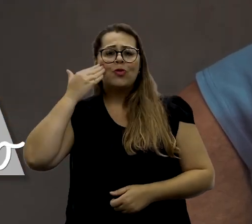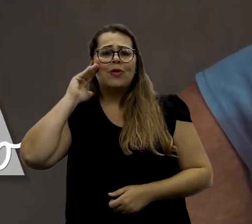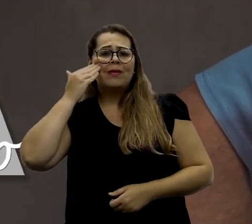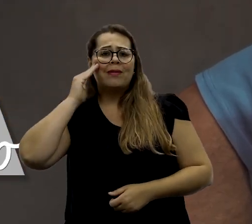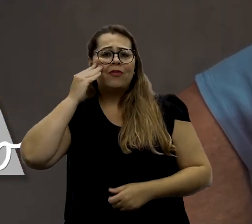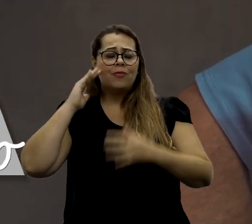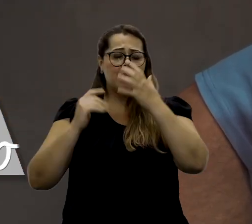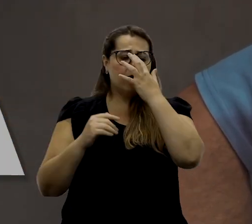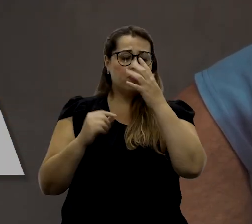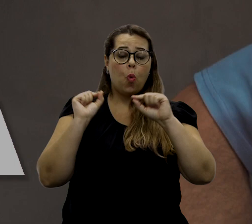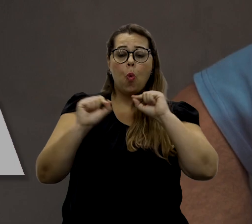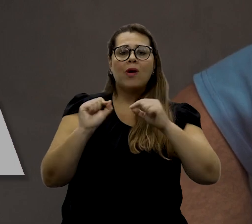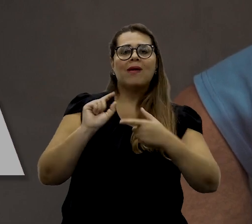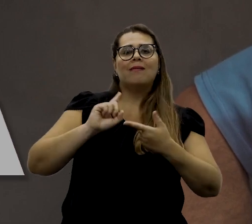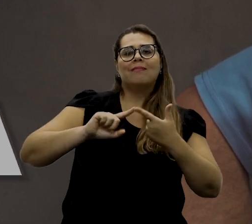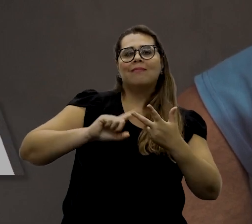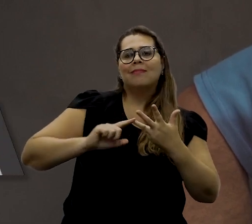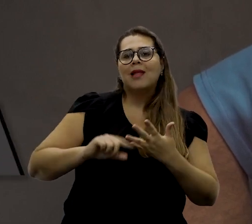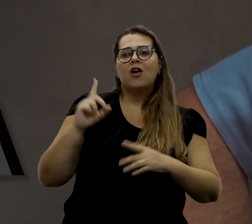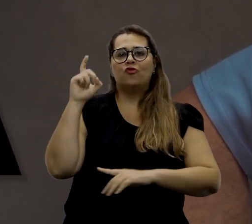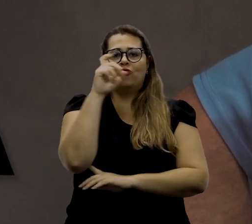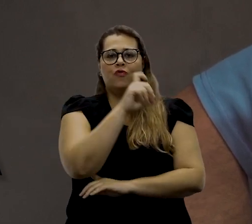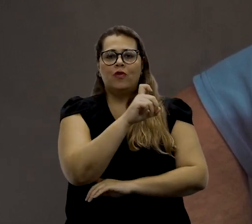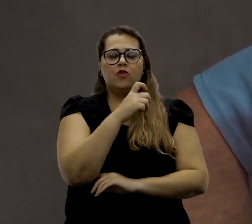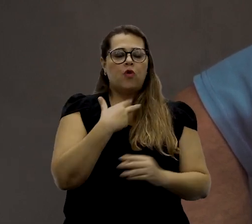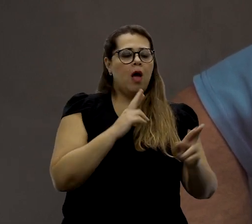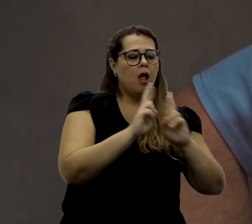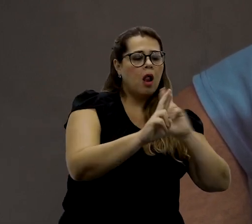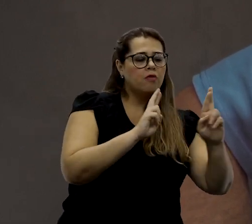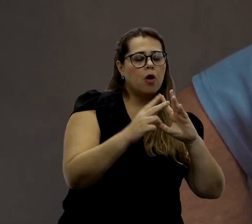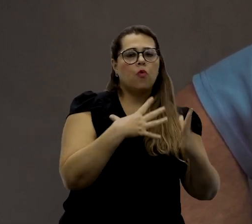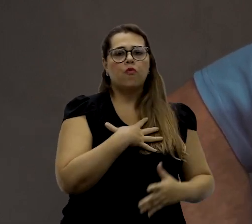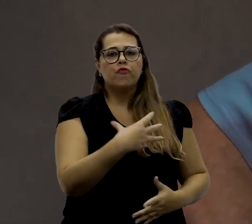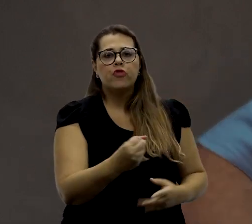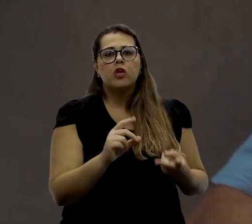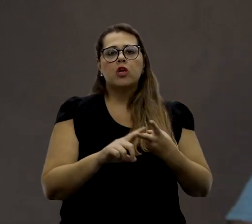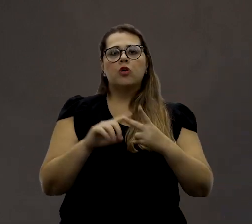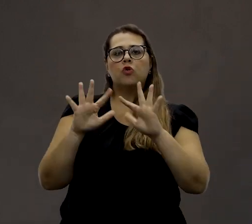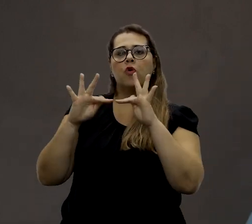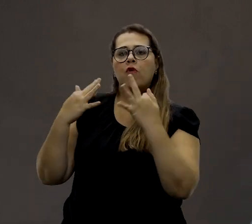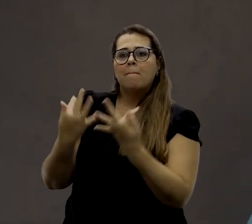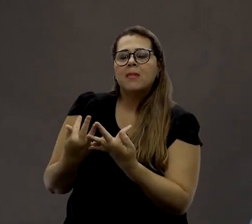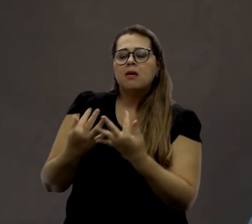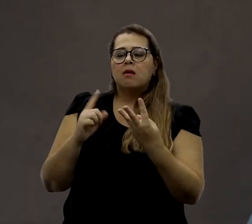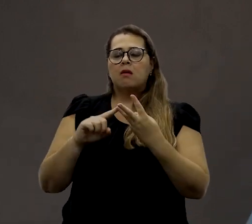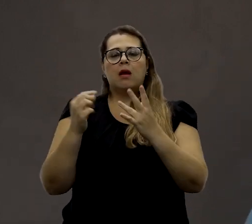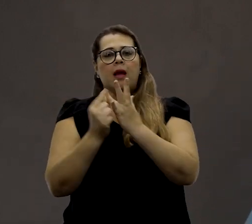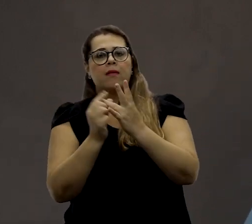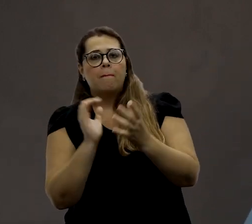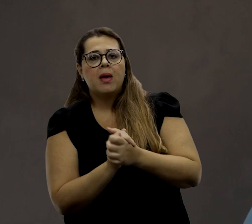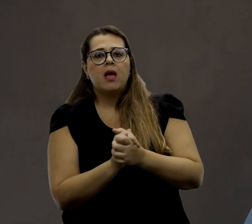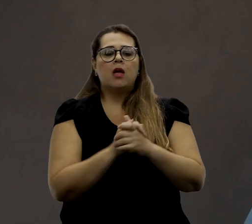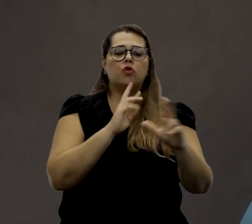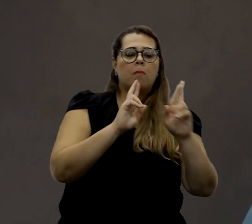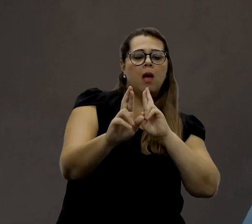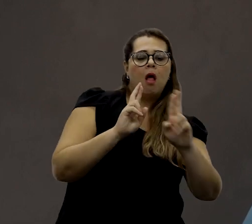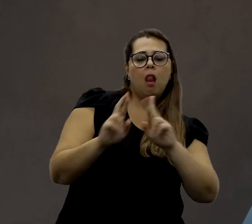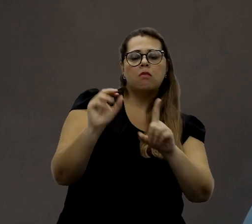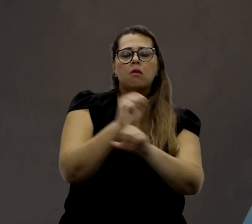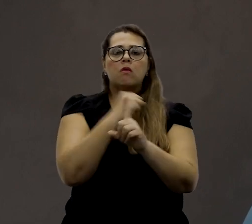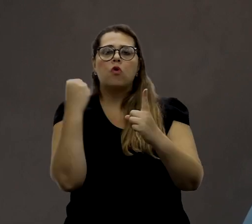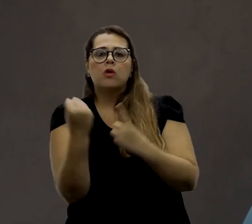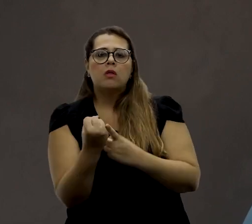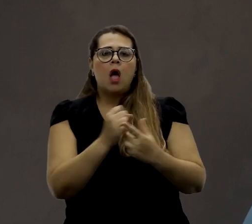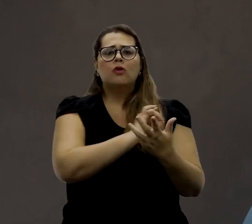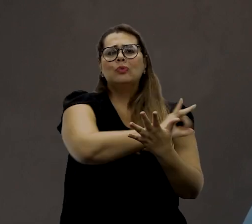esse relacionamento a dois, a minha relação com meus filhos, a minha relação com o trabalho, né, a minha relação com a